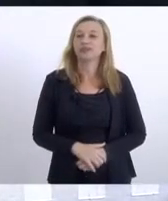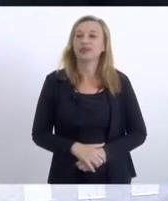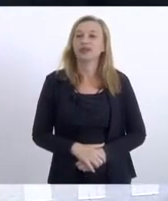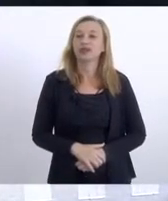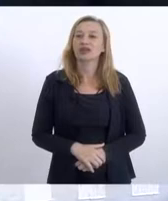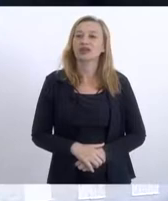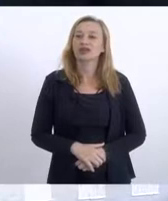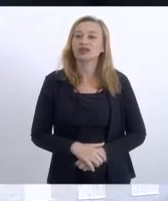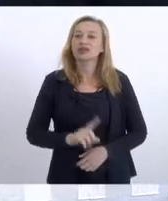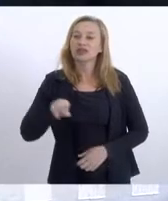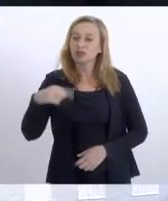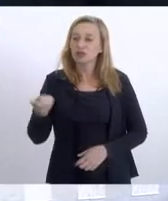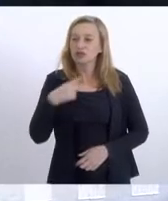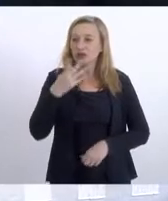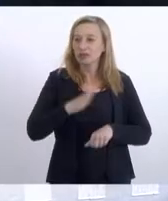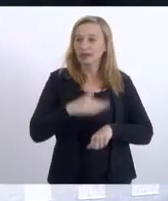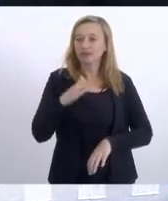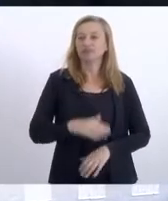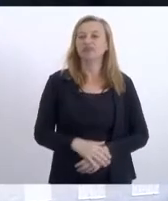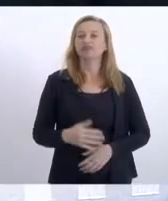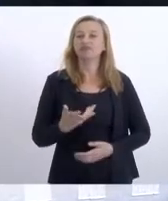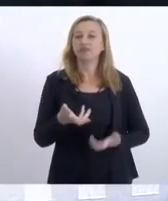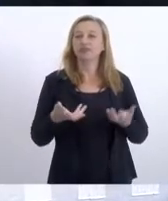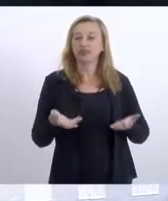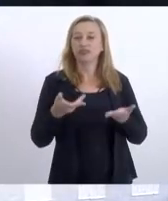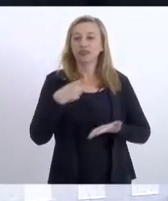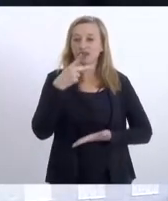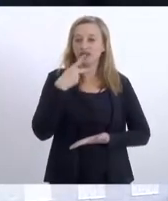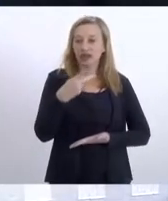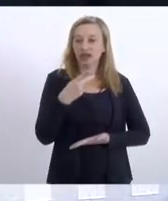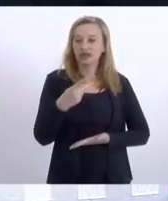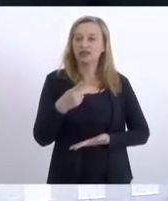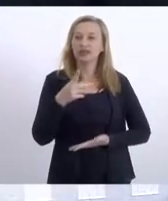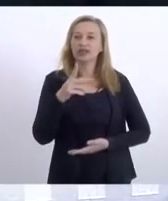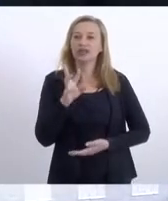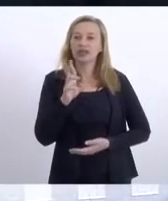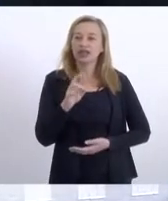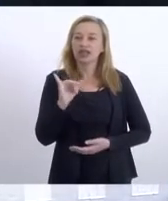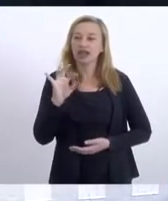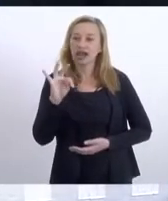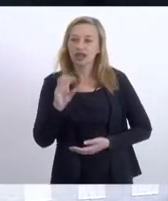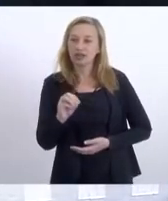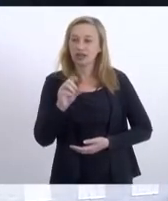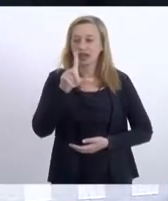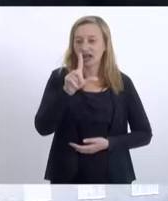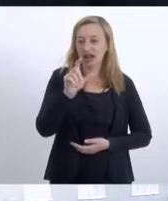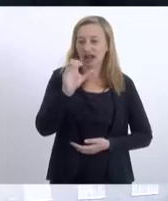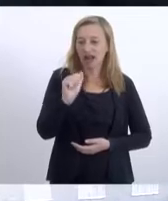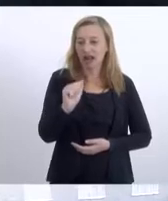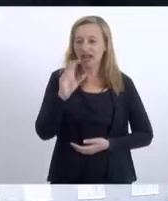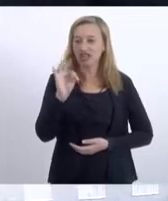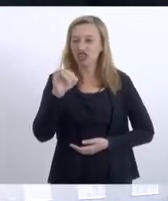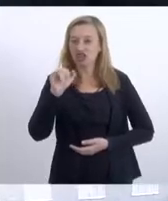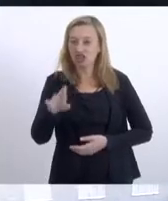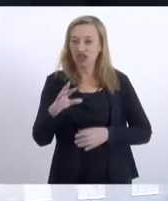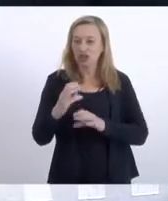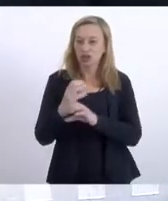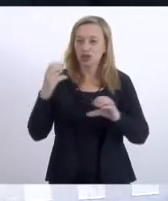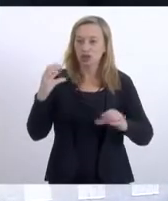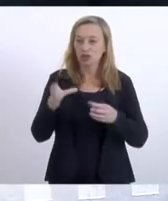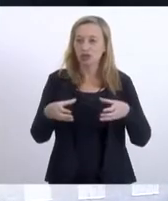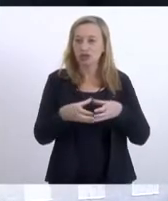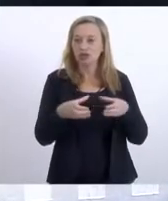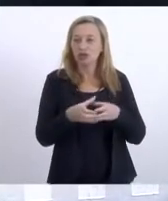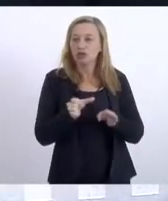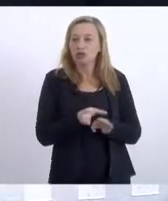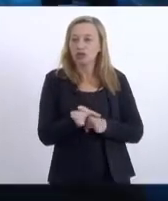e daqui a pouco cito os demais. Queria passar a palavra para Ricardo Latiger, do Clube de Engenharia e conselheiro do